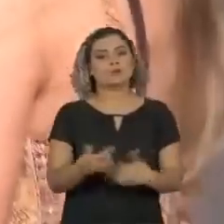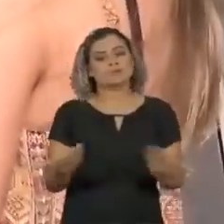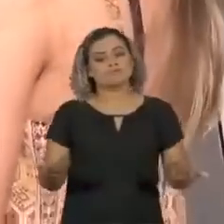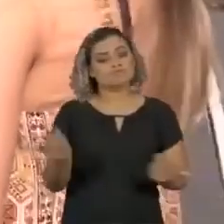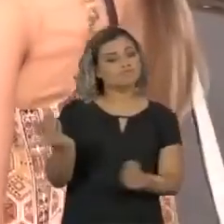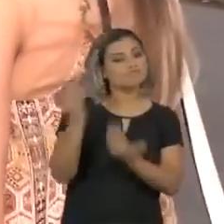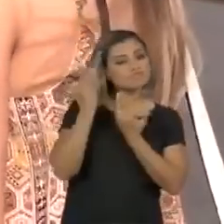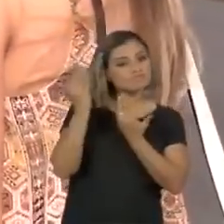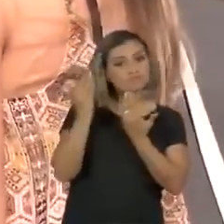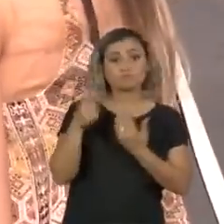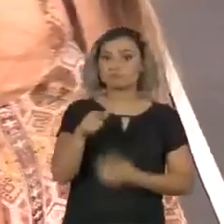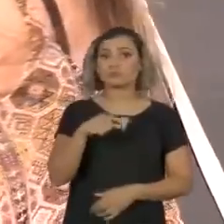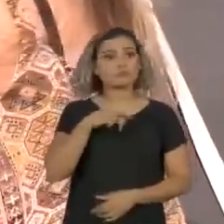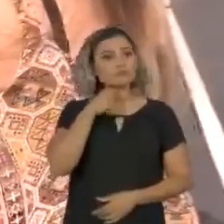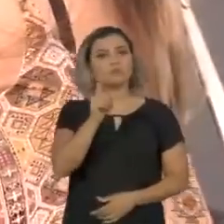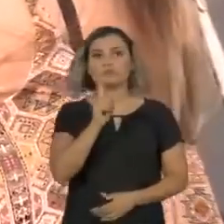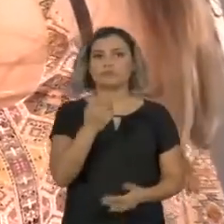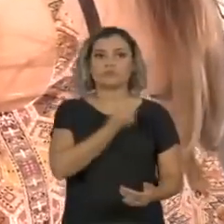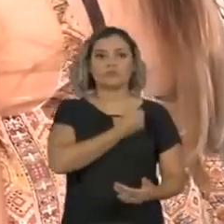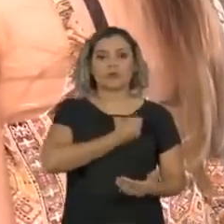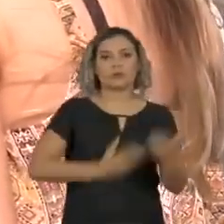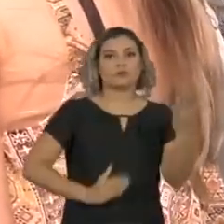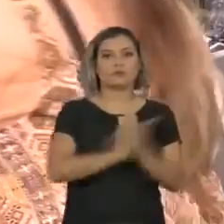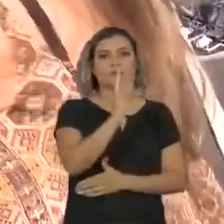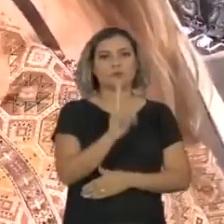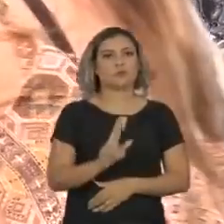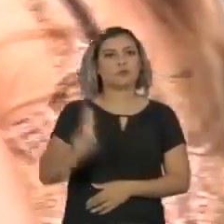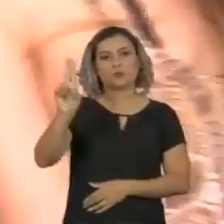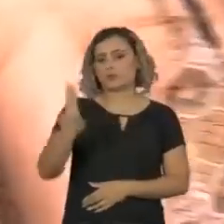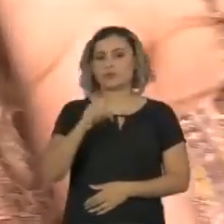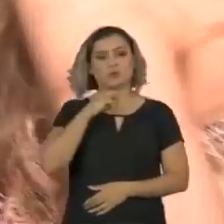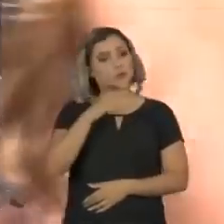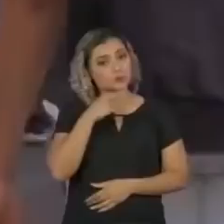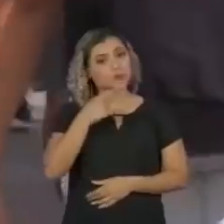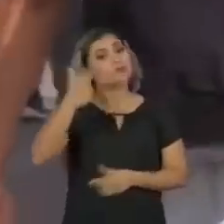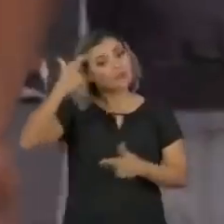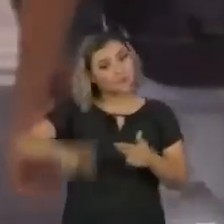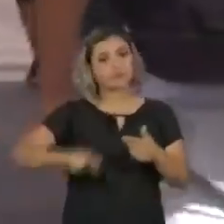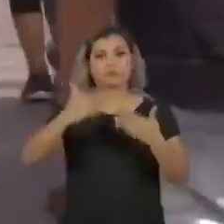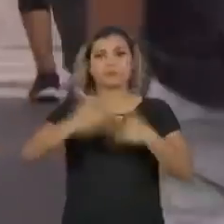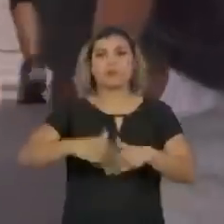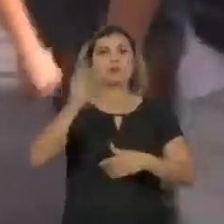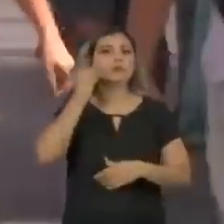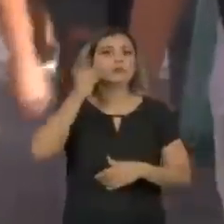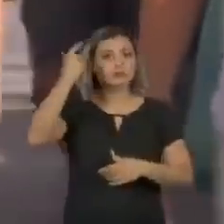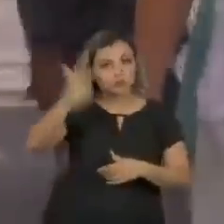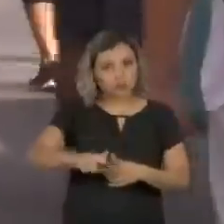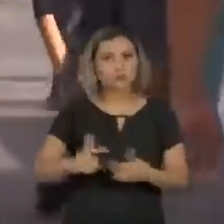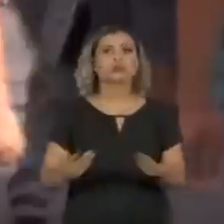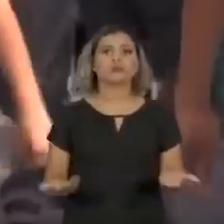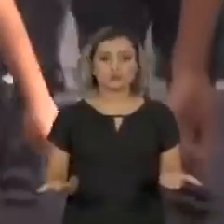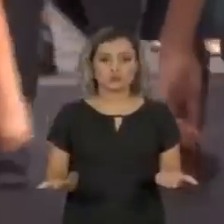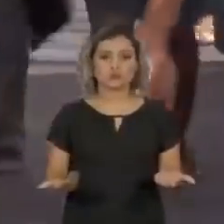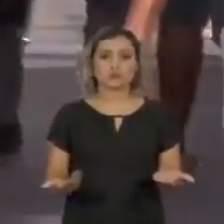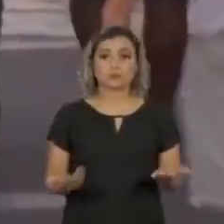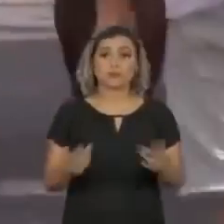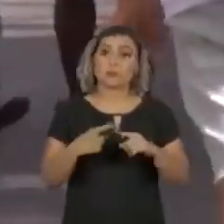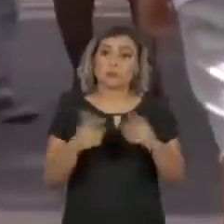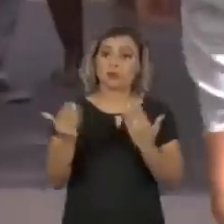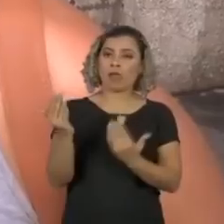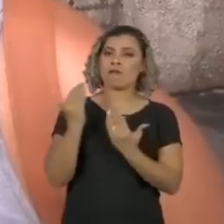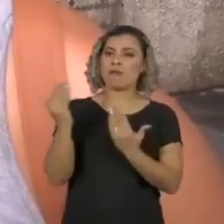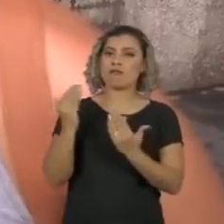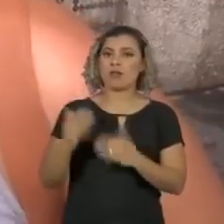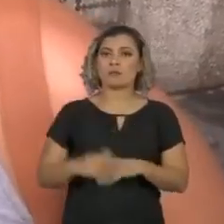Ela não conseguiu nota suficiente para entrar na universidade. Vai repetir o exame e o vestibular neste ano,